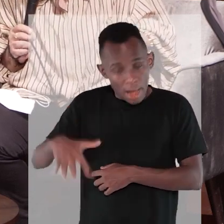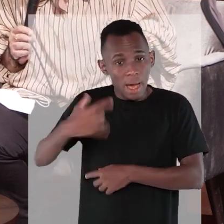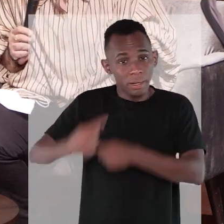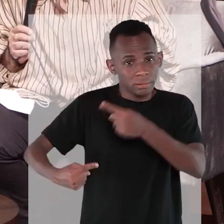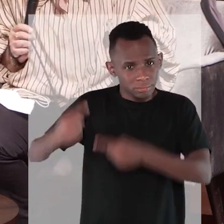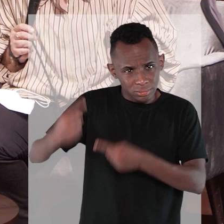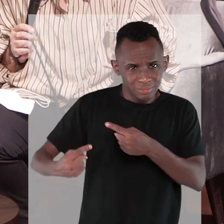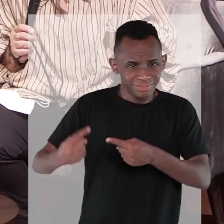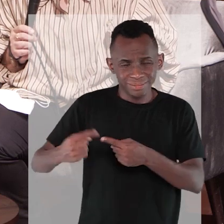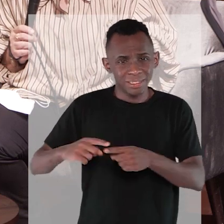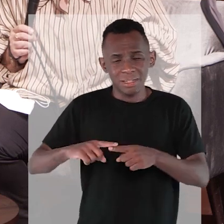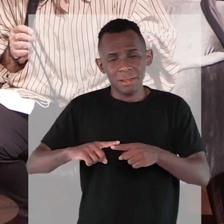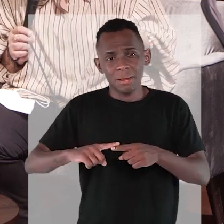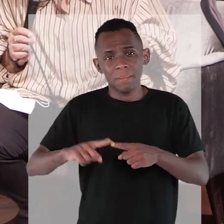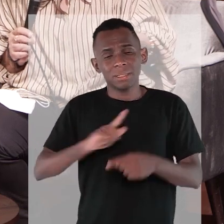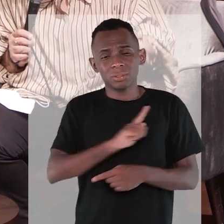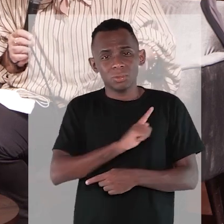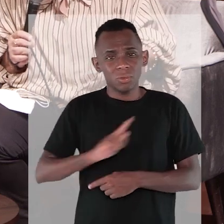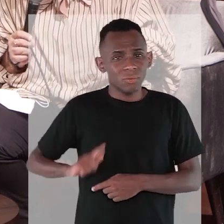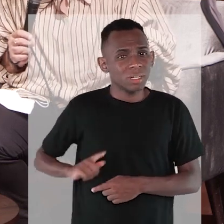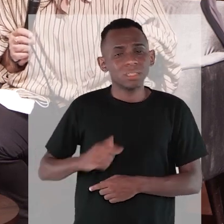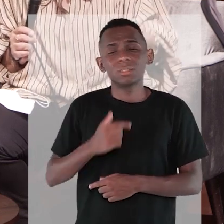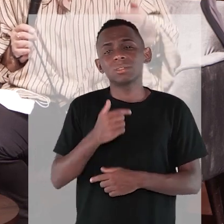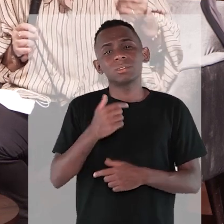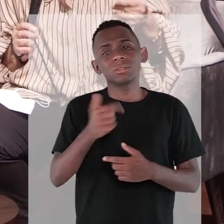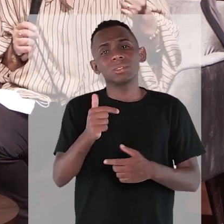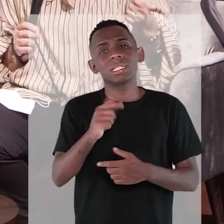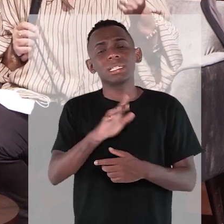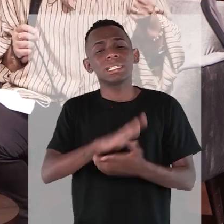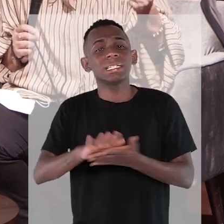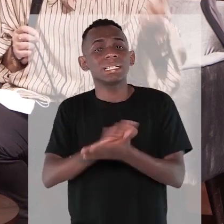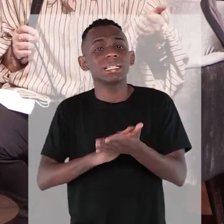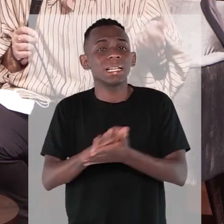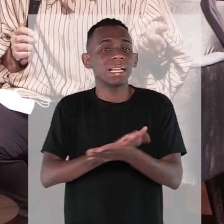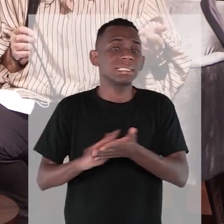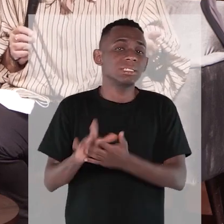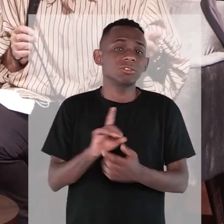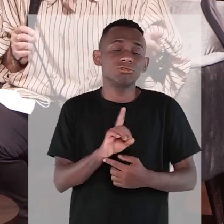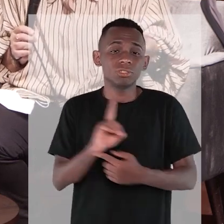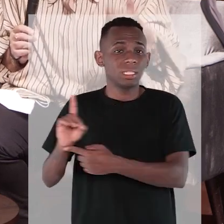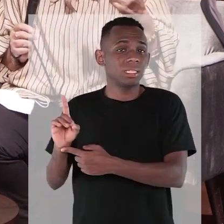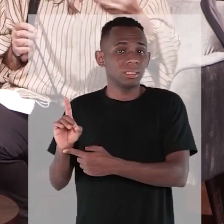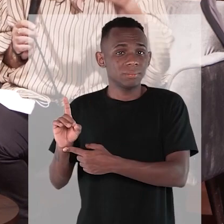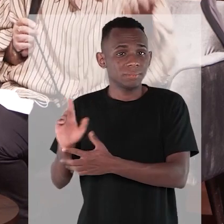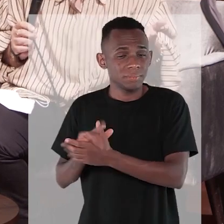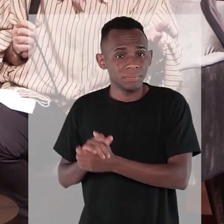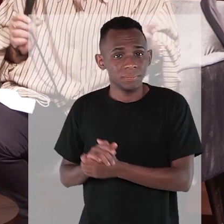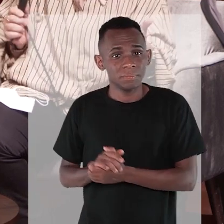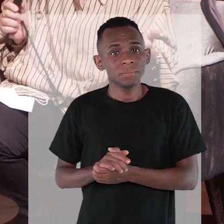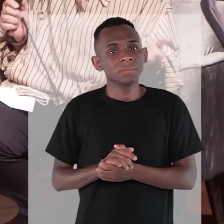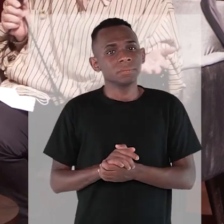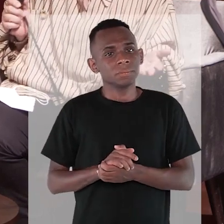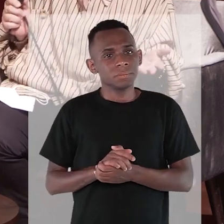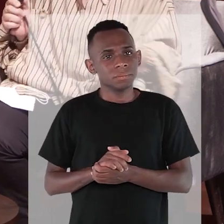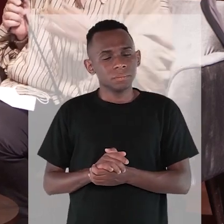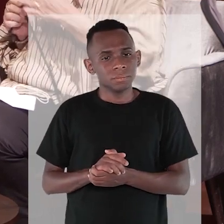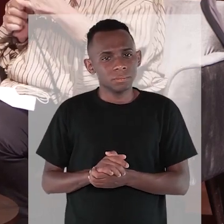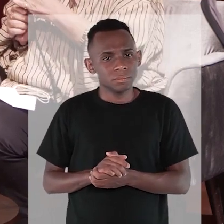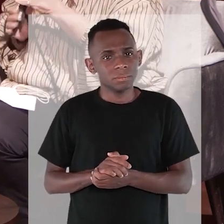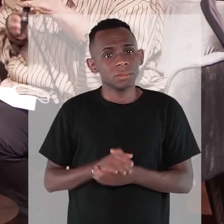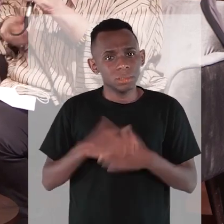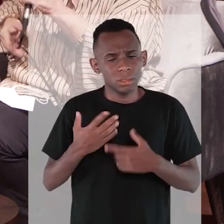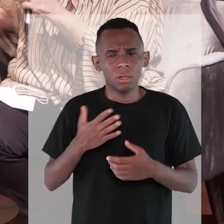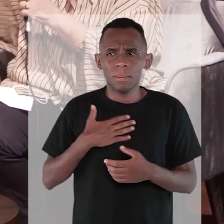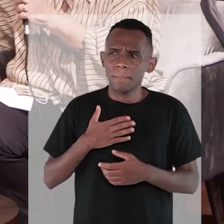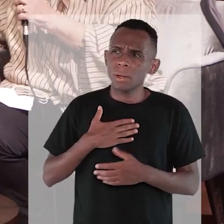não têm nada de conservador, é reacionário. E aí eu fiquei pensando uma coisa que é o seguinte, bom, mas reacionário, desde o meu tempo de movimento